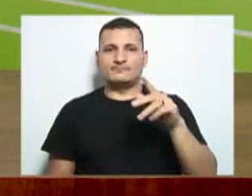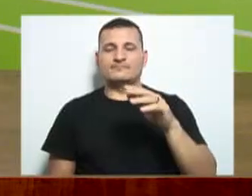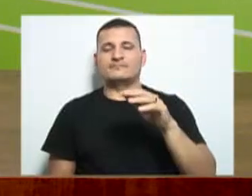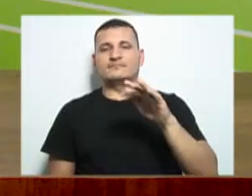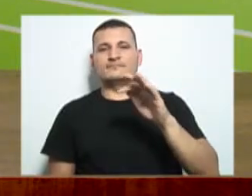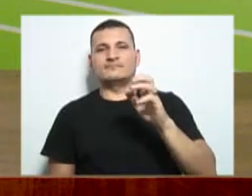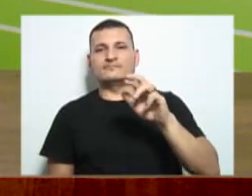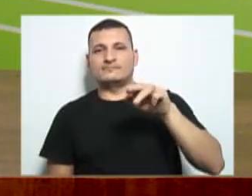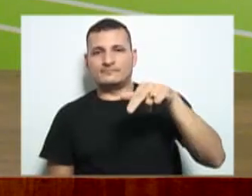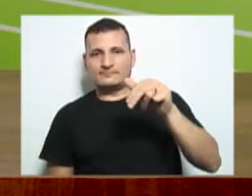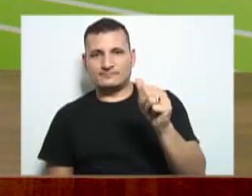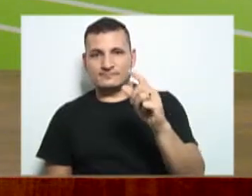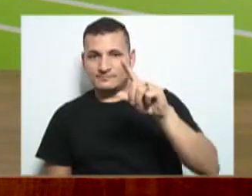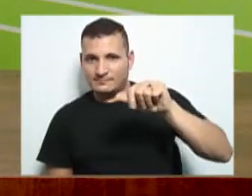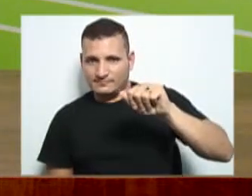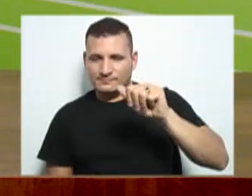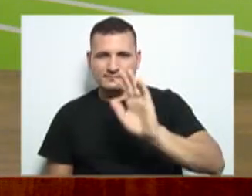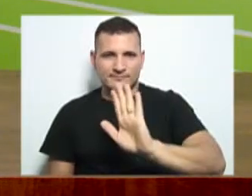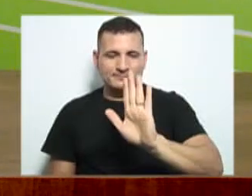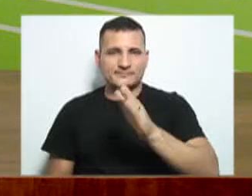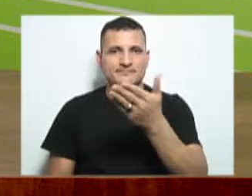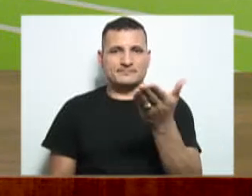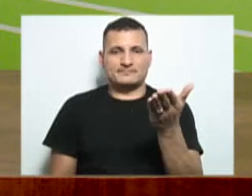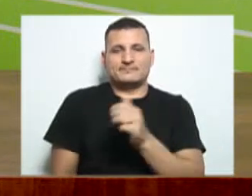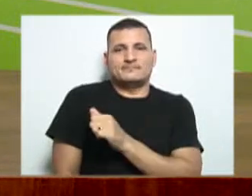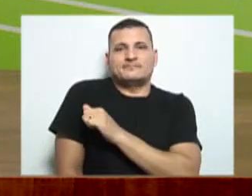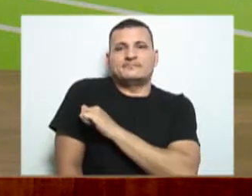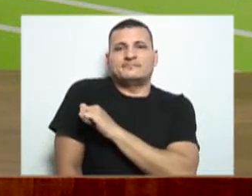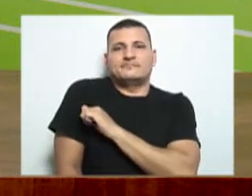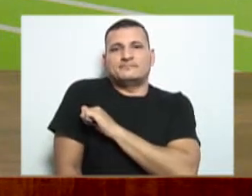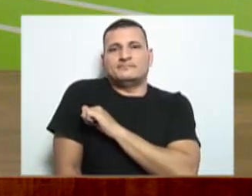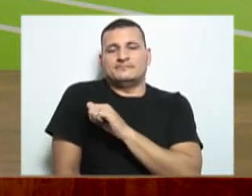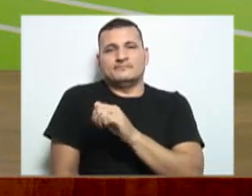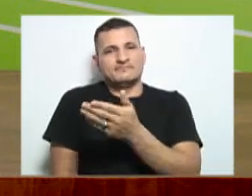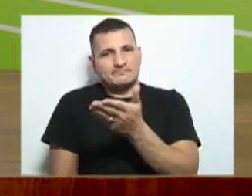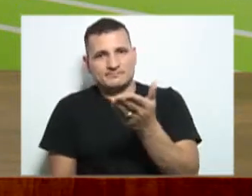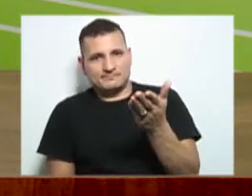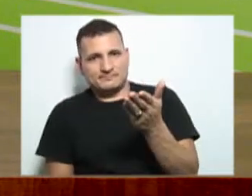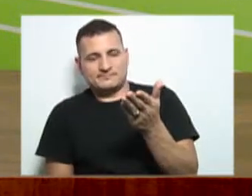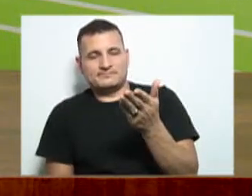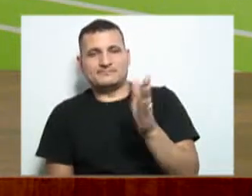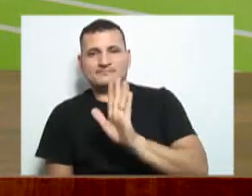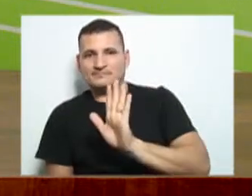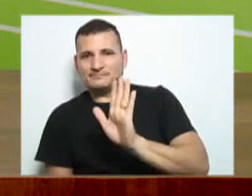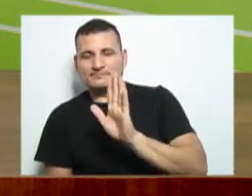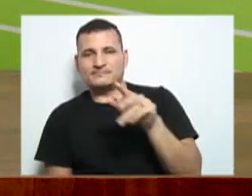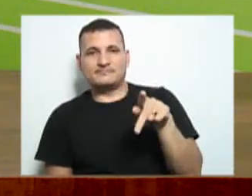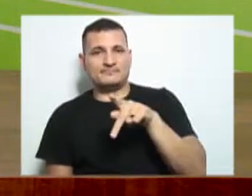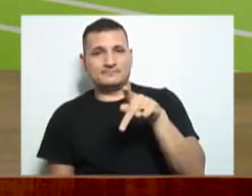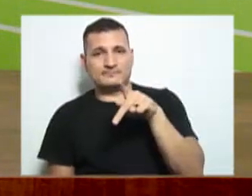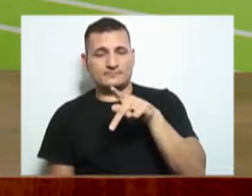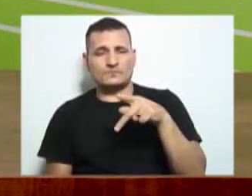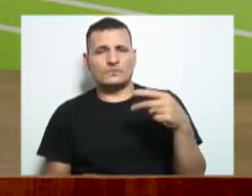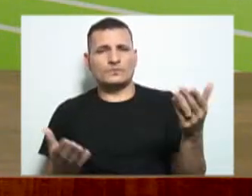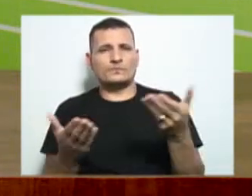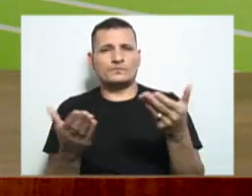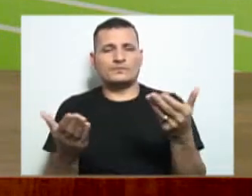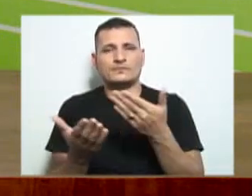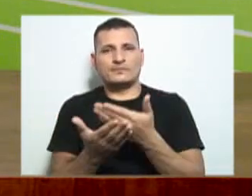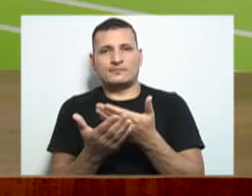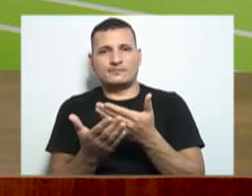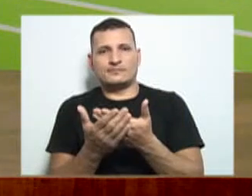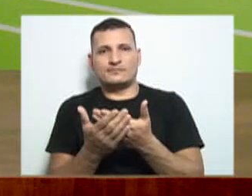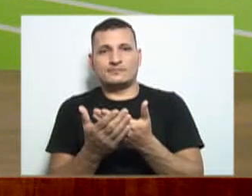Priscila. Olá, alunos. Olá, professores. Estamos aqui novamente com a aula de número 4.